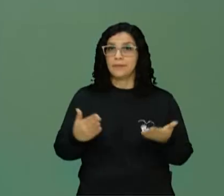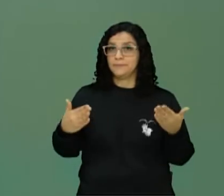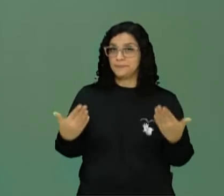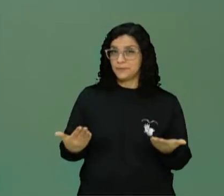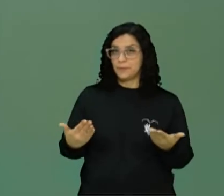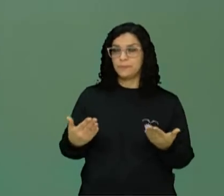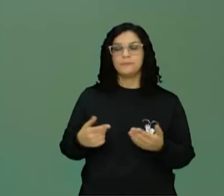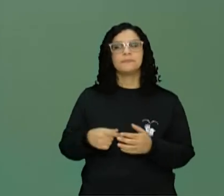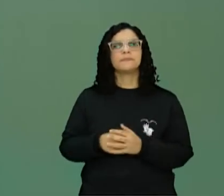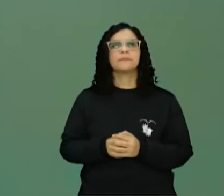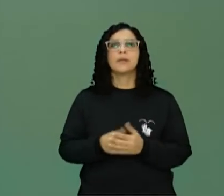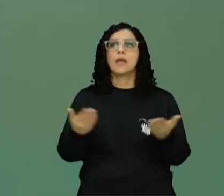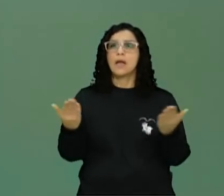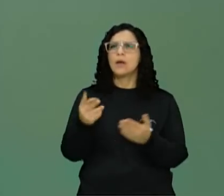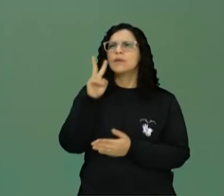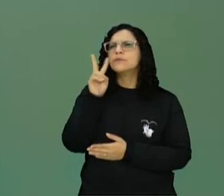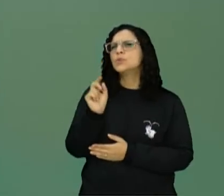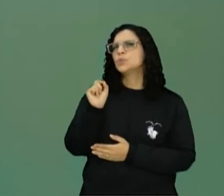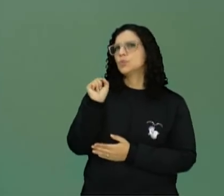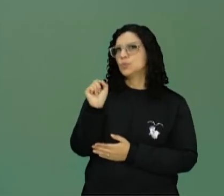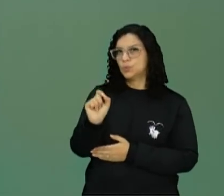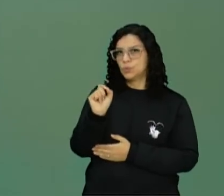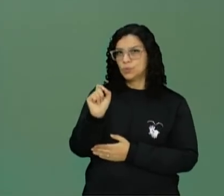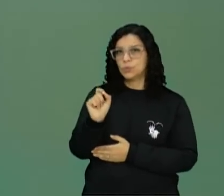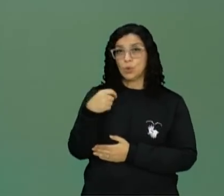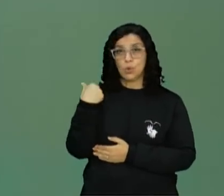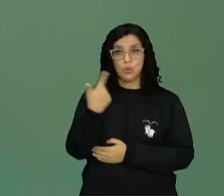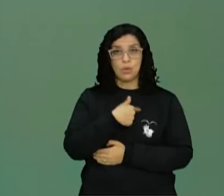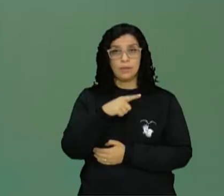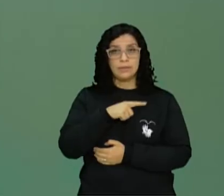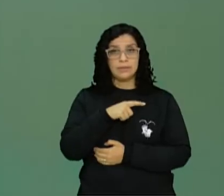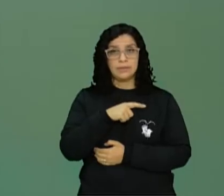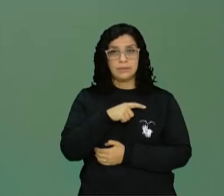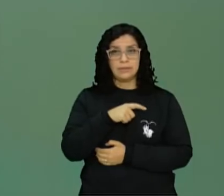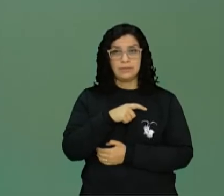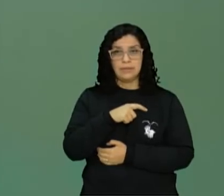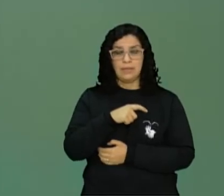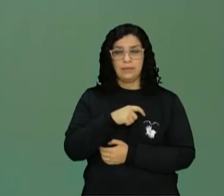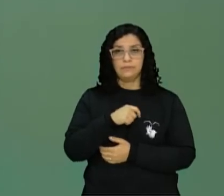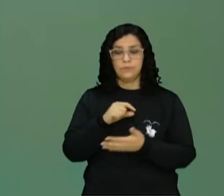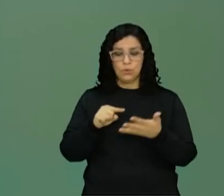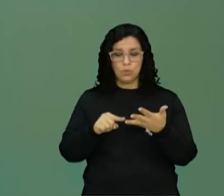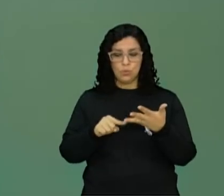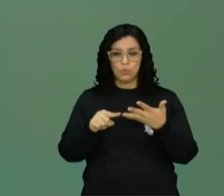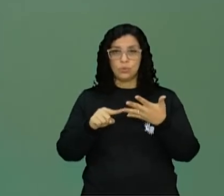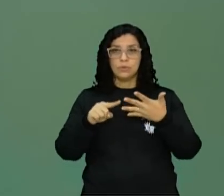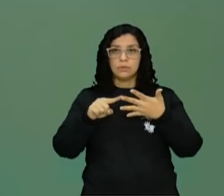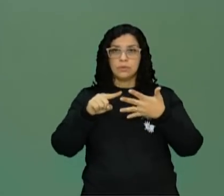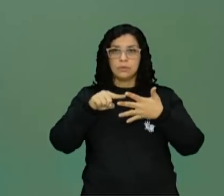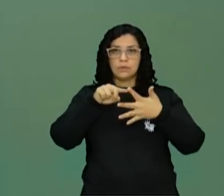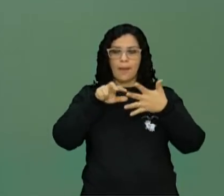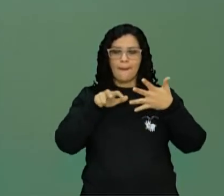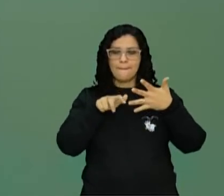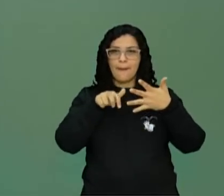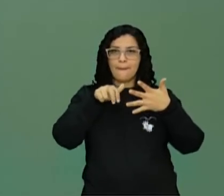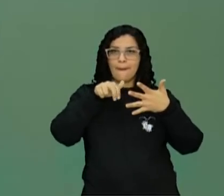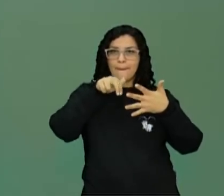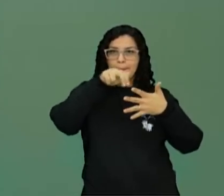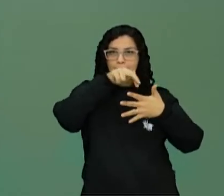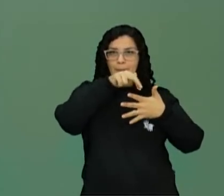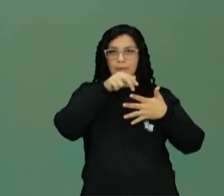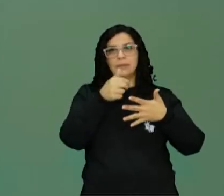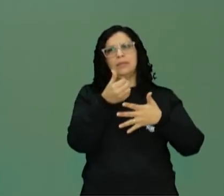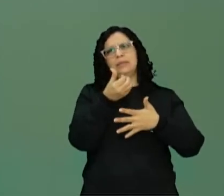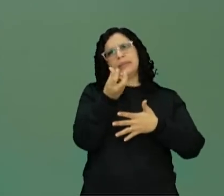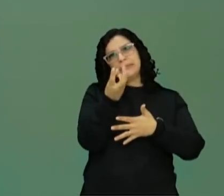Muito bem, então, veja só. Nós temos 5 degraus na escada, tá? Aqui eu comecei do 30 e fui para o 60, mas poderia inverter